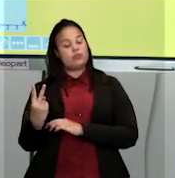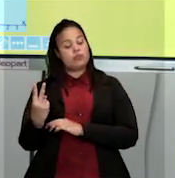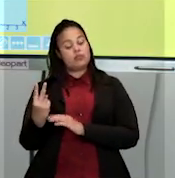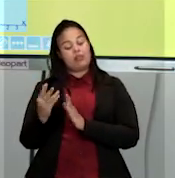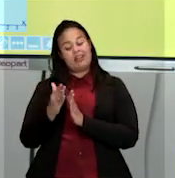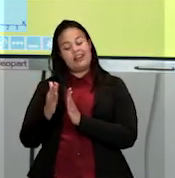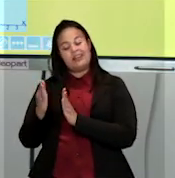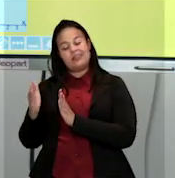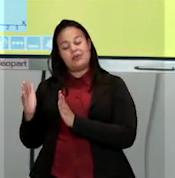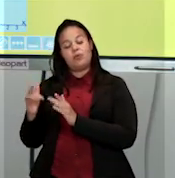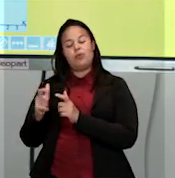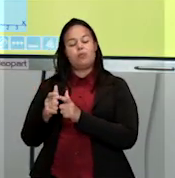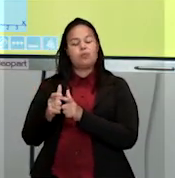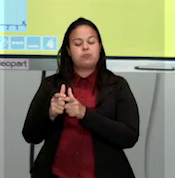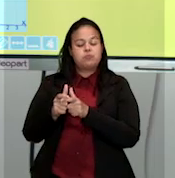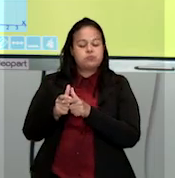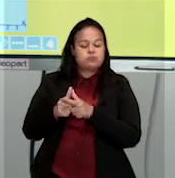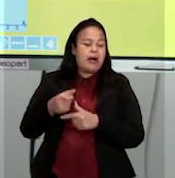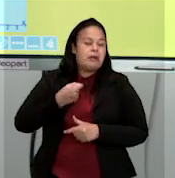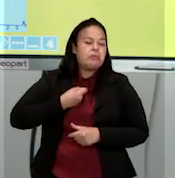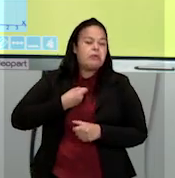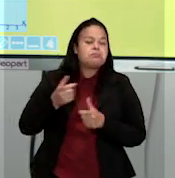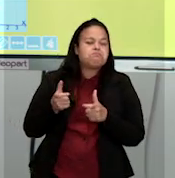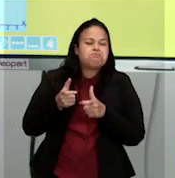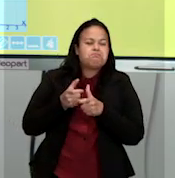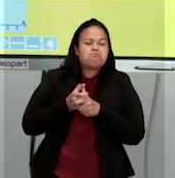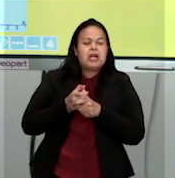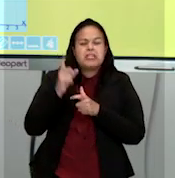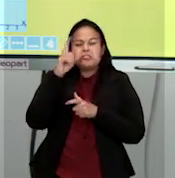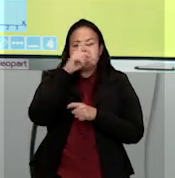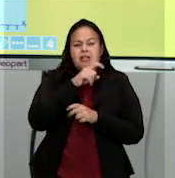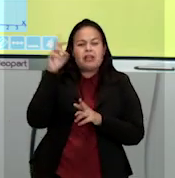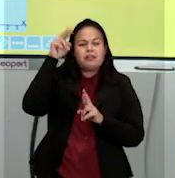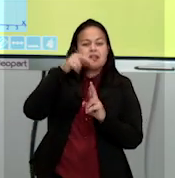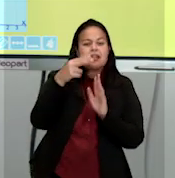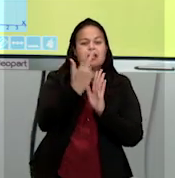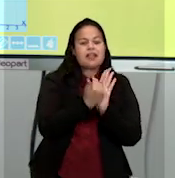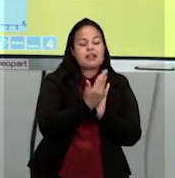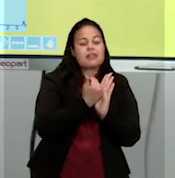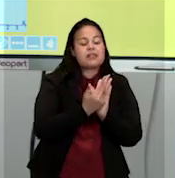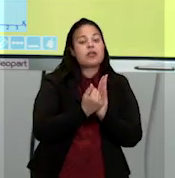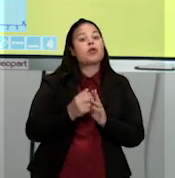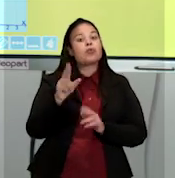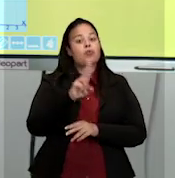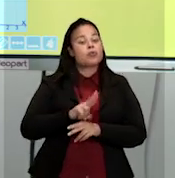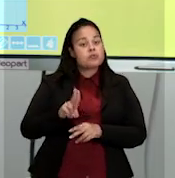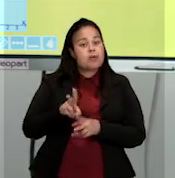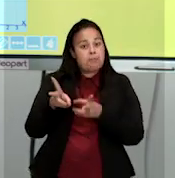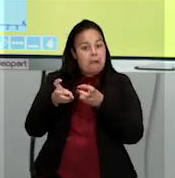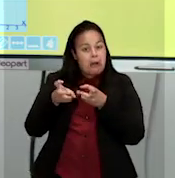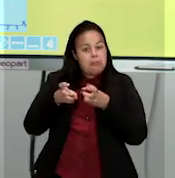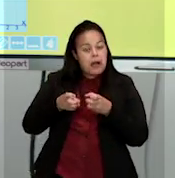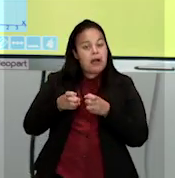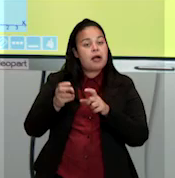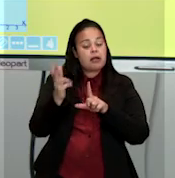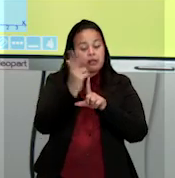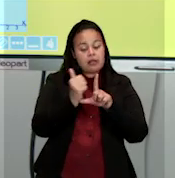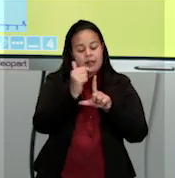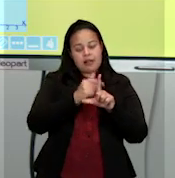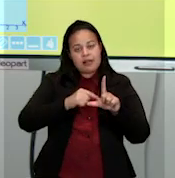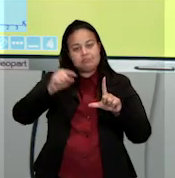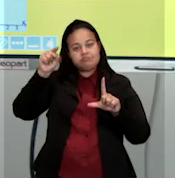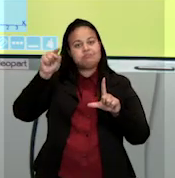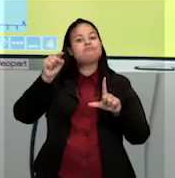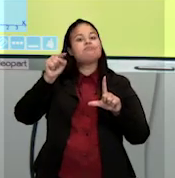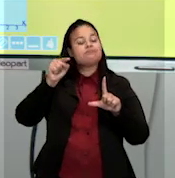partir daí fica um valor muito pequeno. Fica difícil de representar. Aqui nós utilizamos o recurso gráfico lá no GeoGebra. Você pode fazer aí na sua casa.